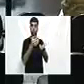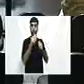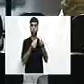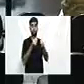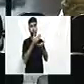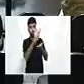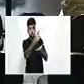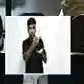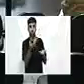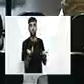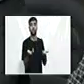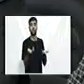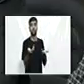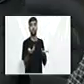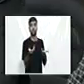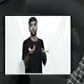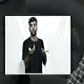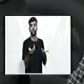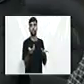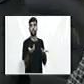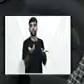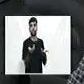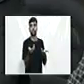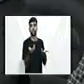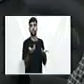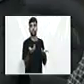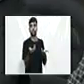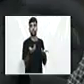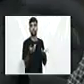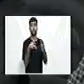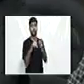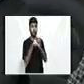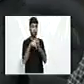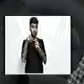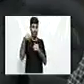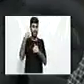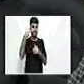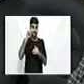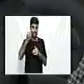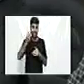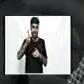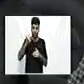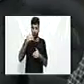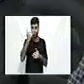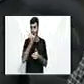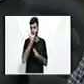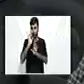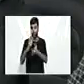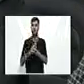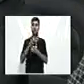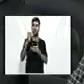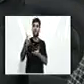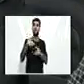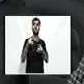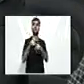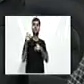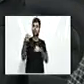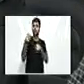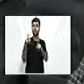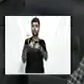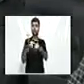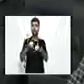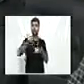o o o Sávio desculpa Sávio parabenizar você Geraldão